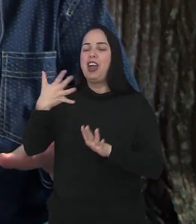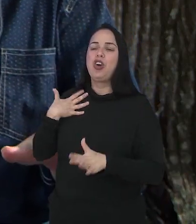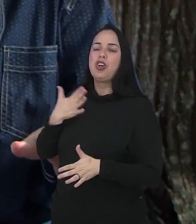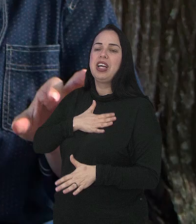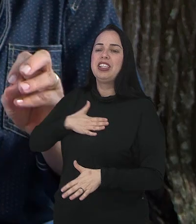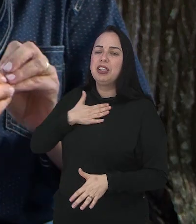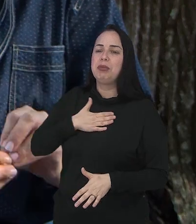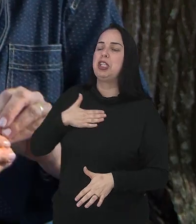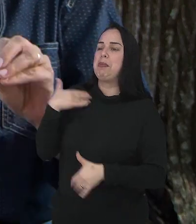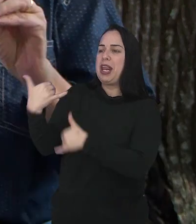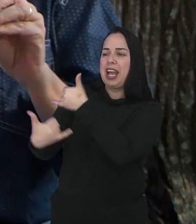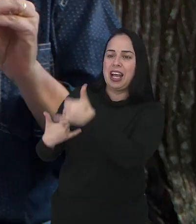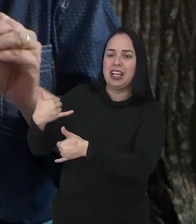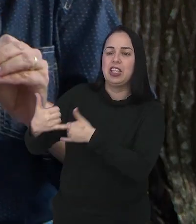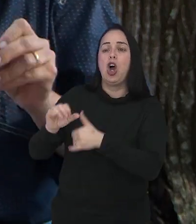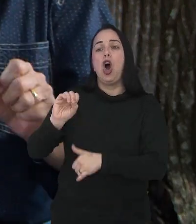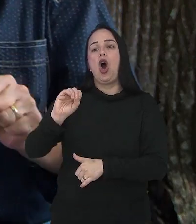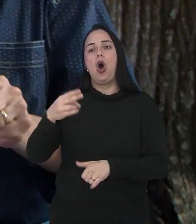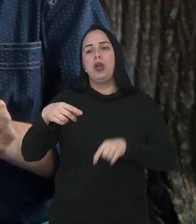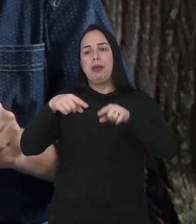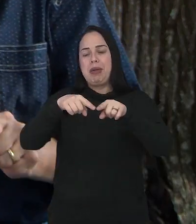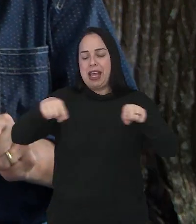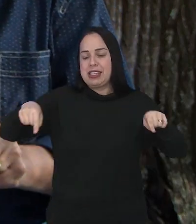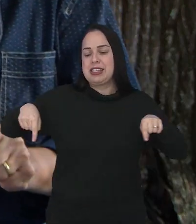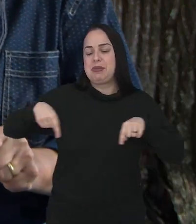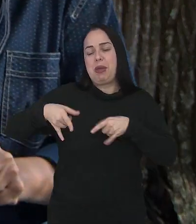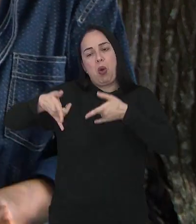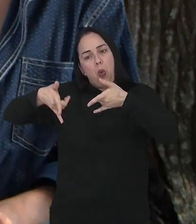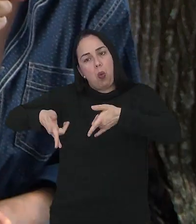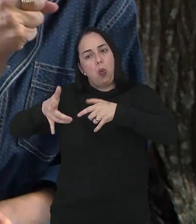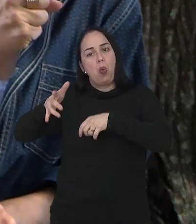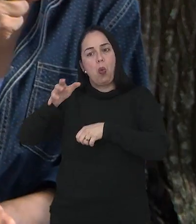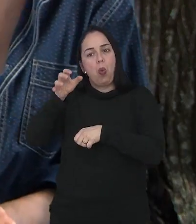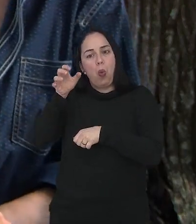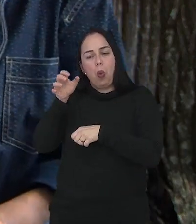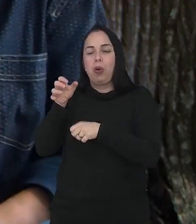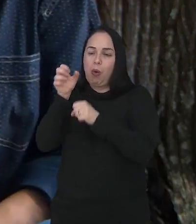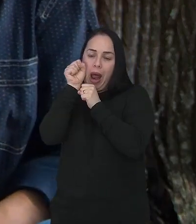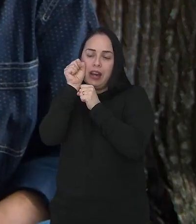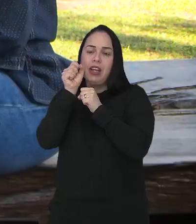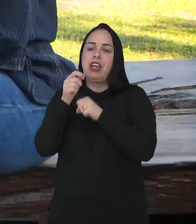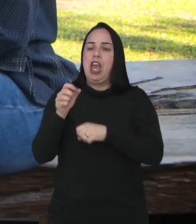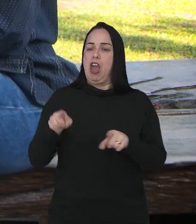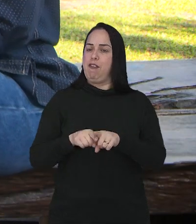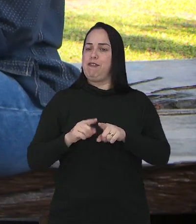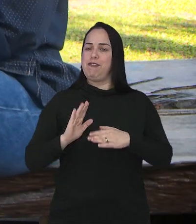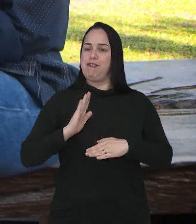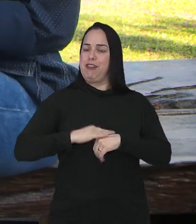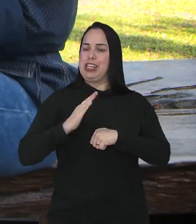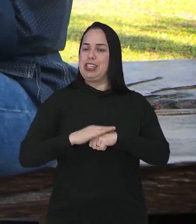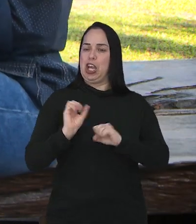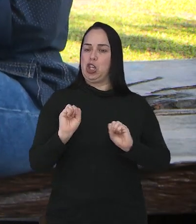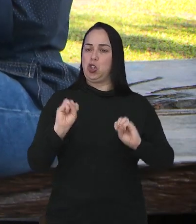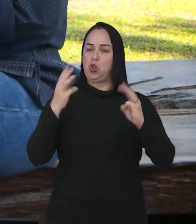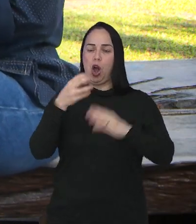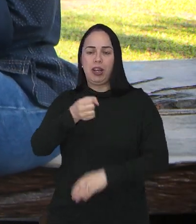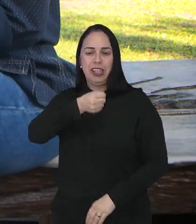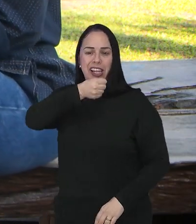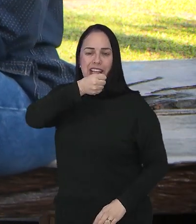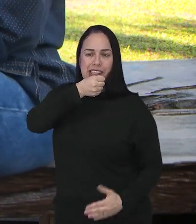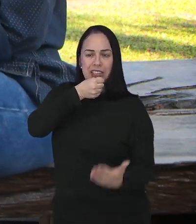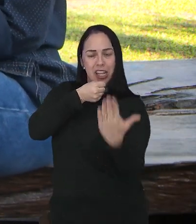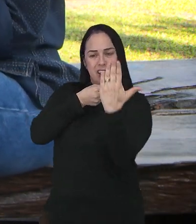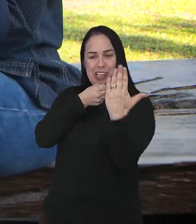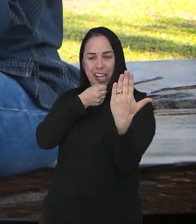moleque. Ou eu ficava no meu quarto fazendo um showzinho assim, com a escova de cabelo. Ah, você fazia show olhando no espelho? Fazia, depois eu Cantava no fazia pra